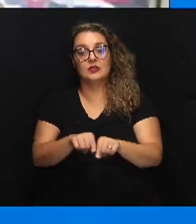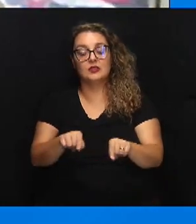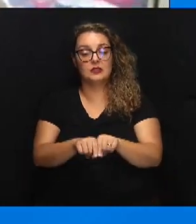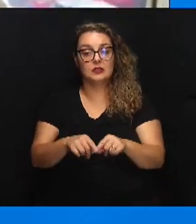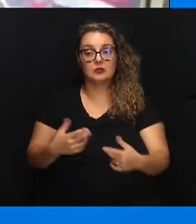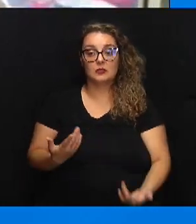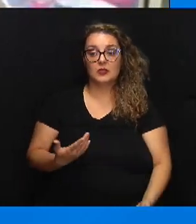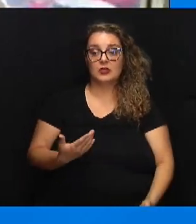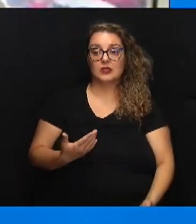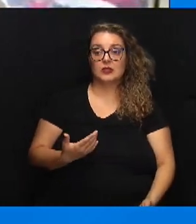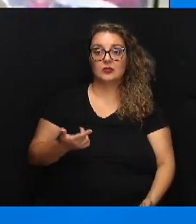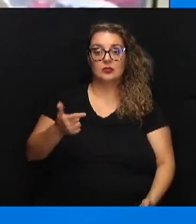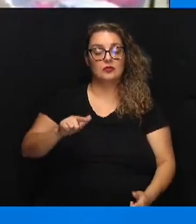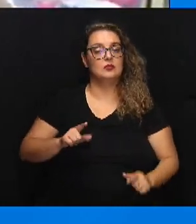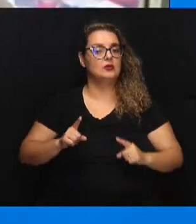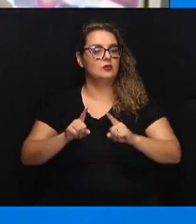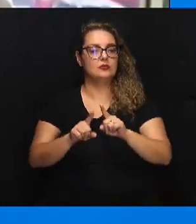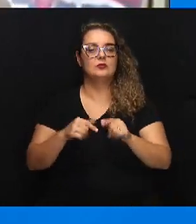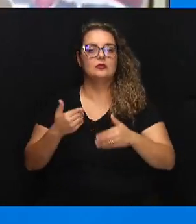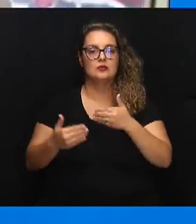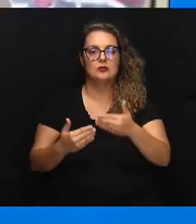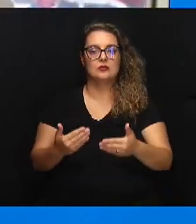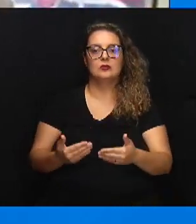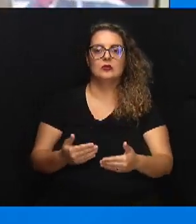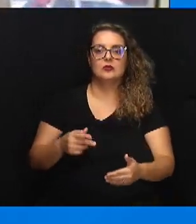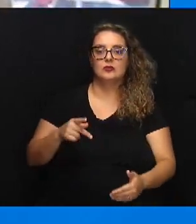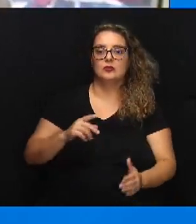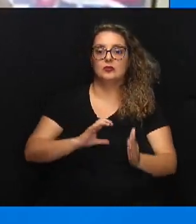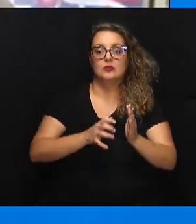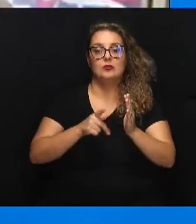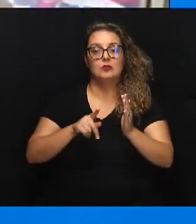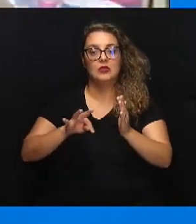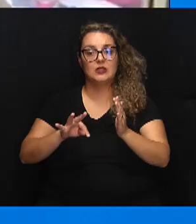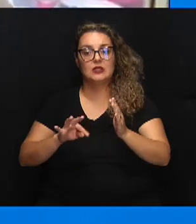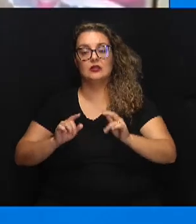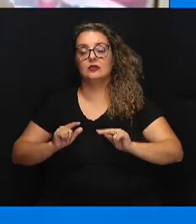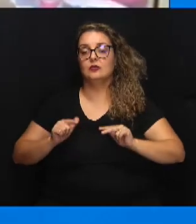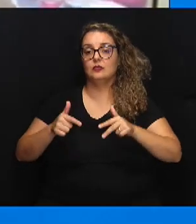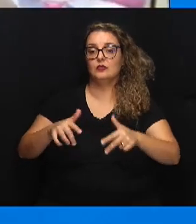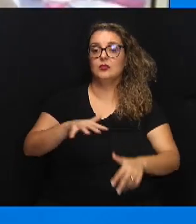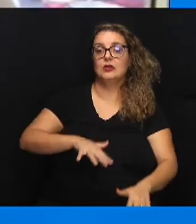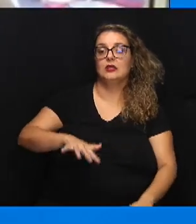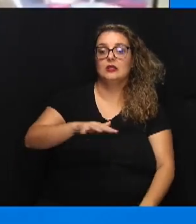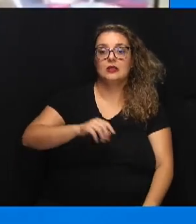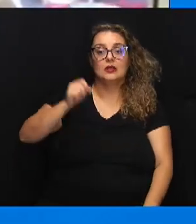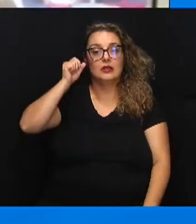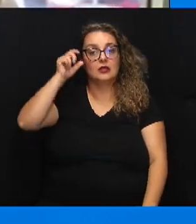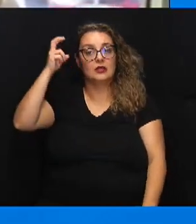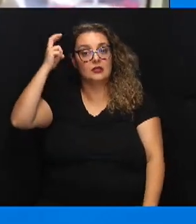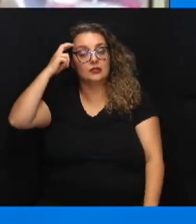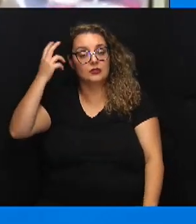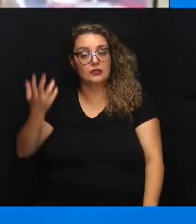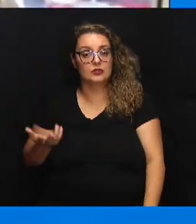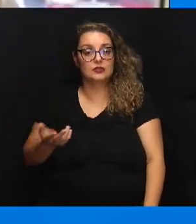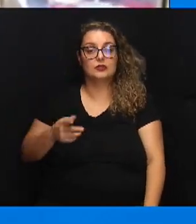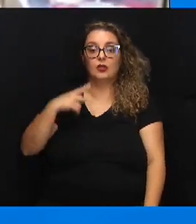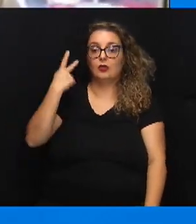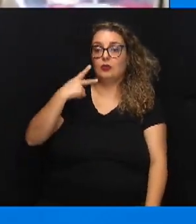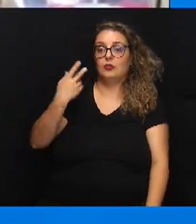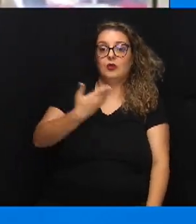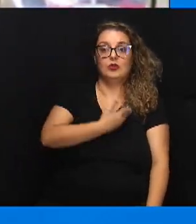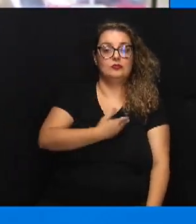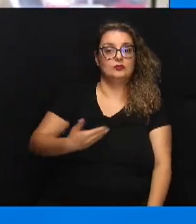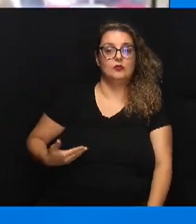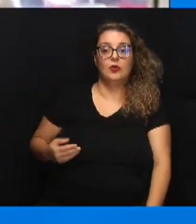E depois a gente continuou junto, a gente se filiou junto no PT, militamos na área da cultura, na política pública, enfim,